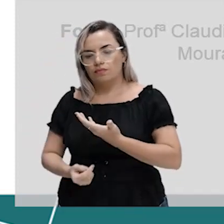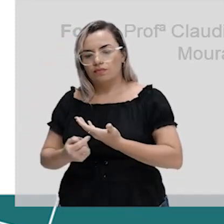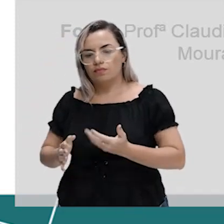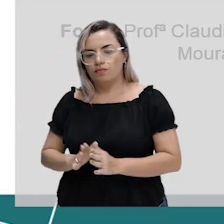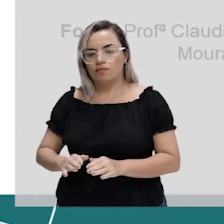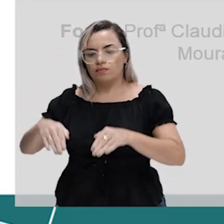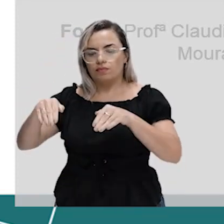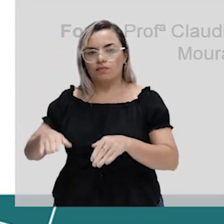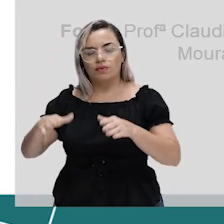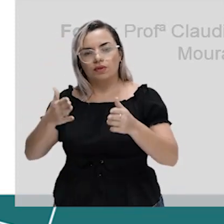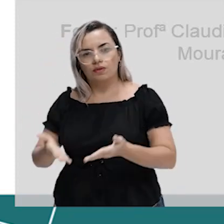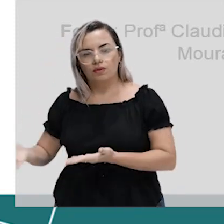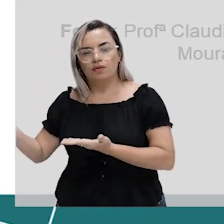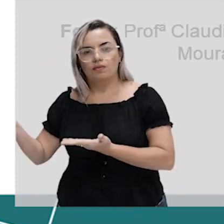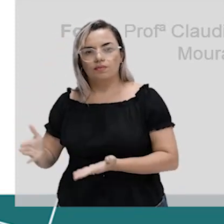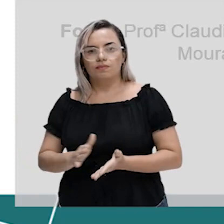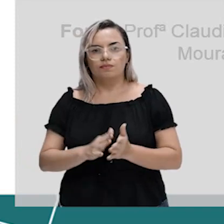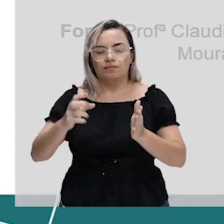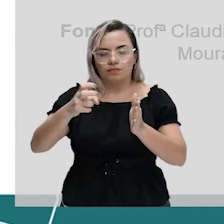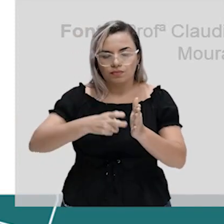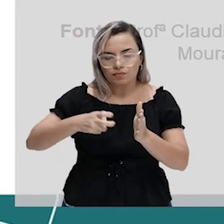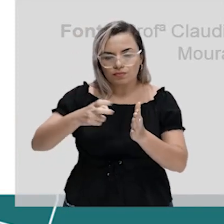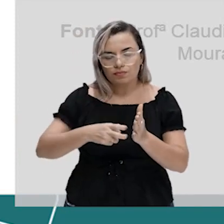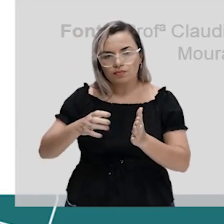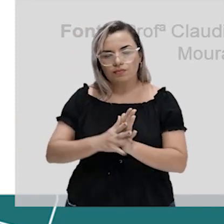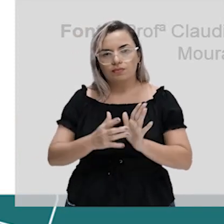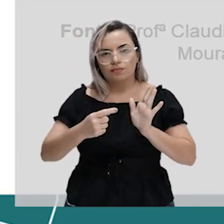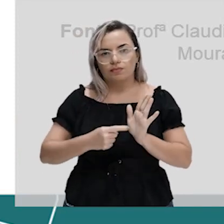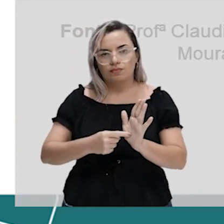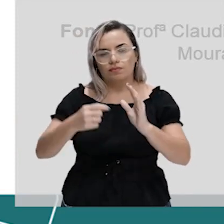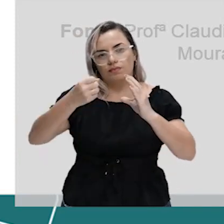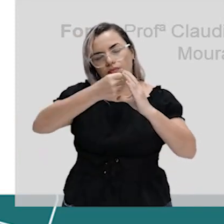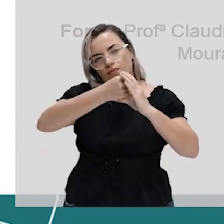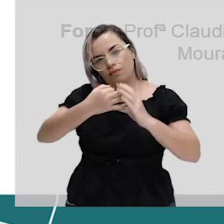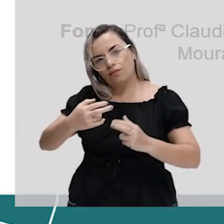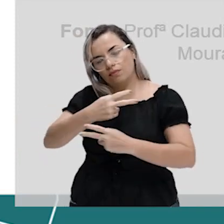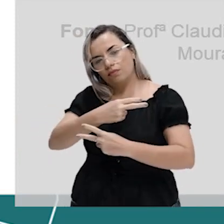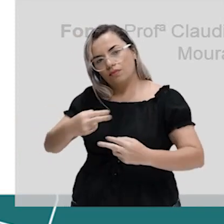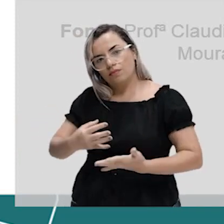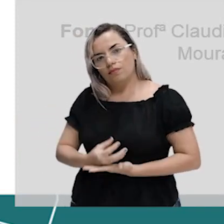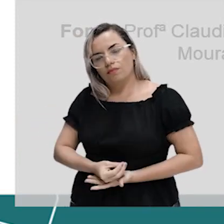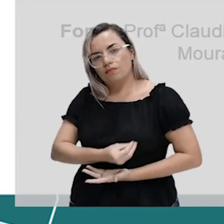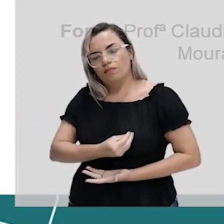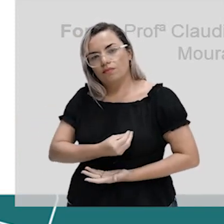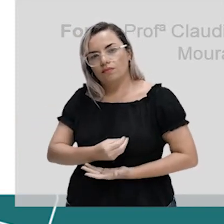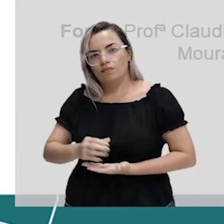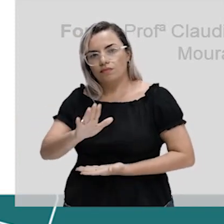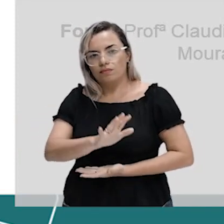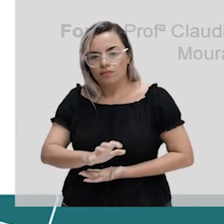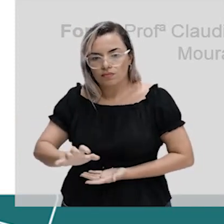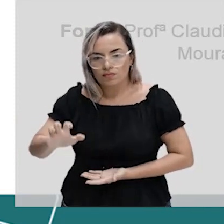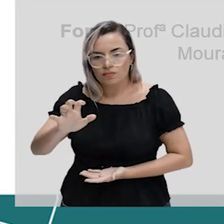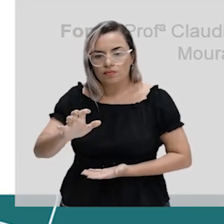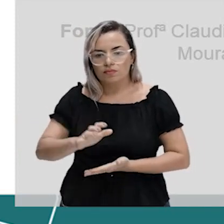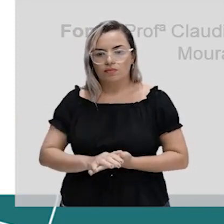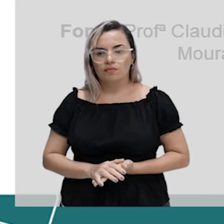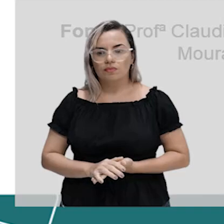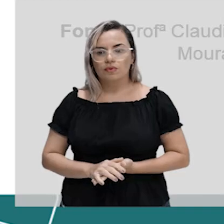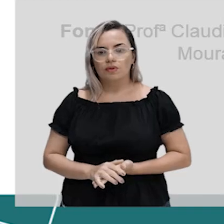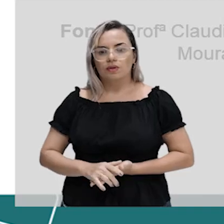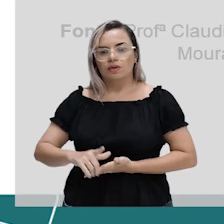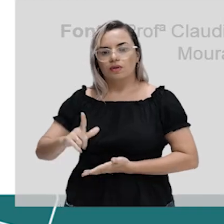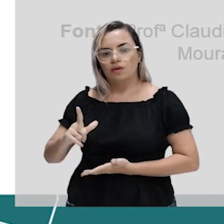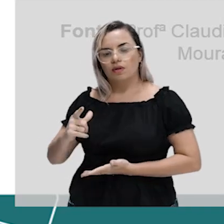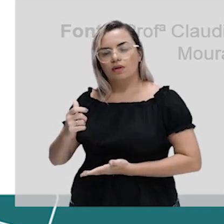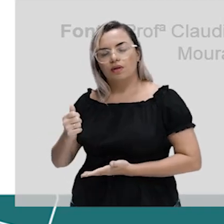Austrália, esses fósseis que apresentam características de seres que vivem em regiões glaciares.